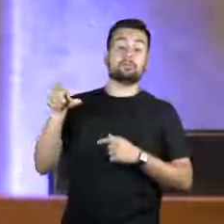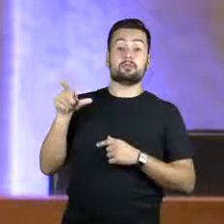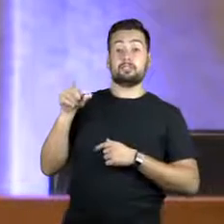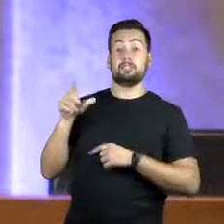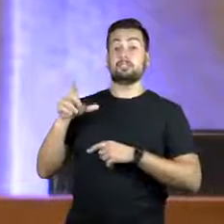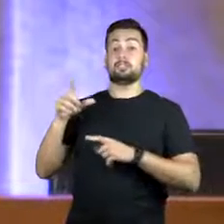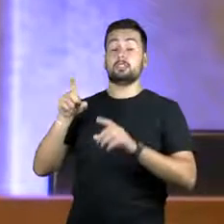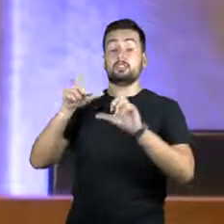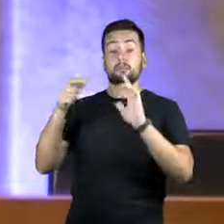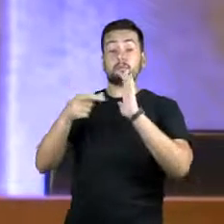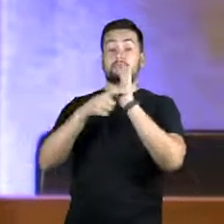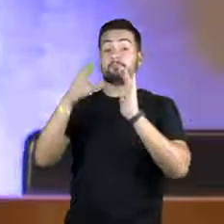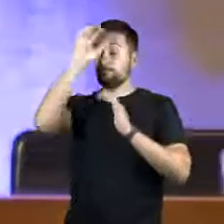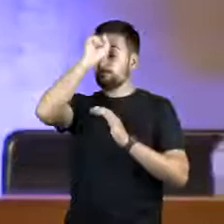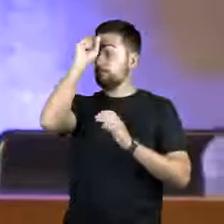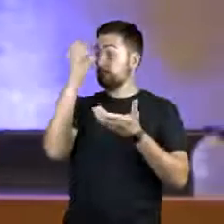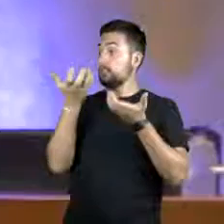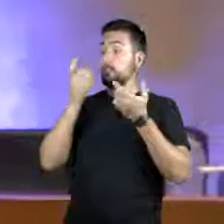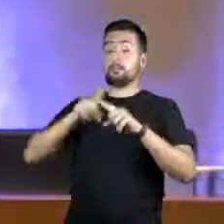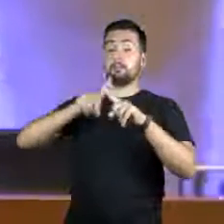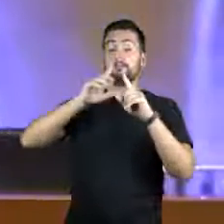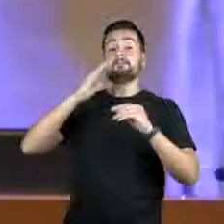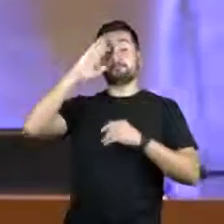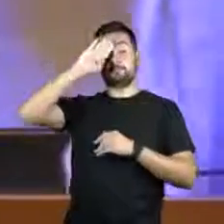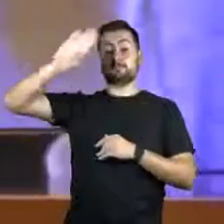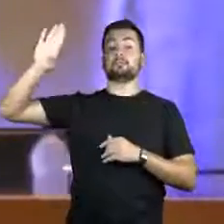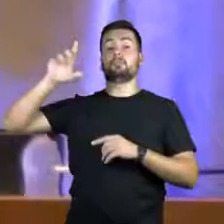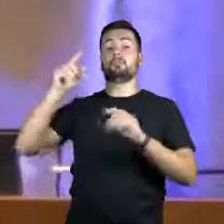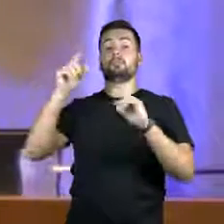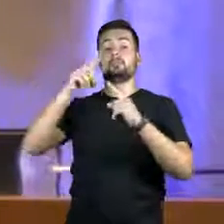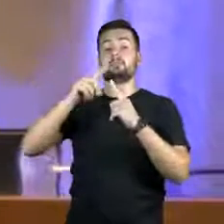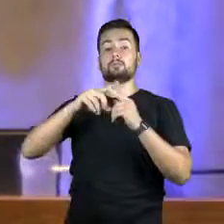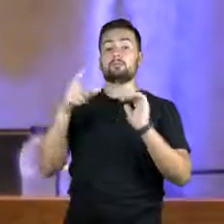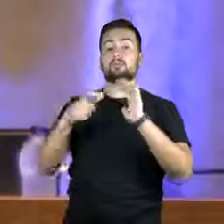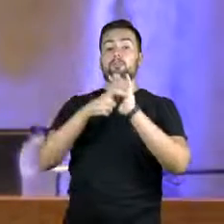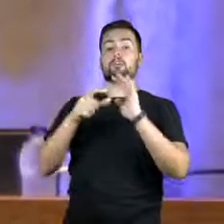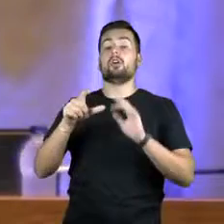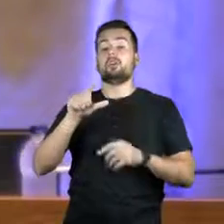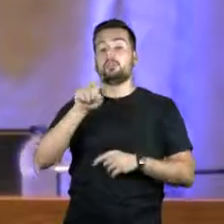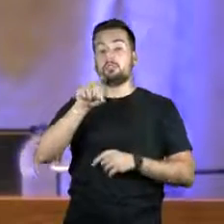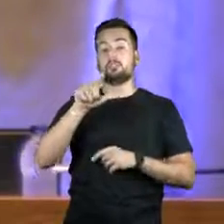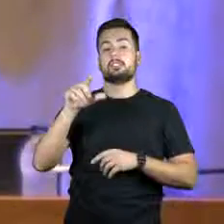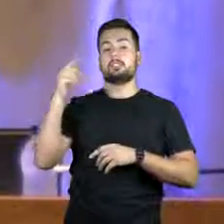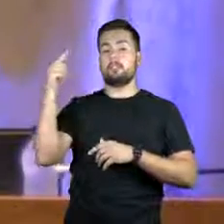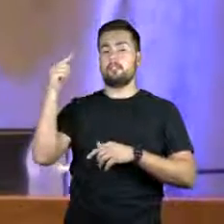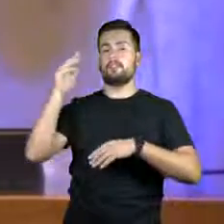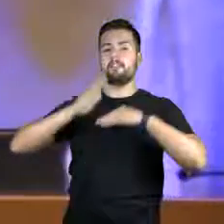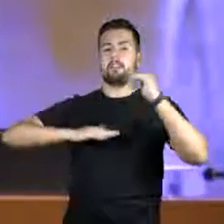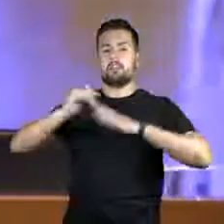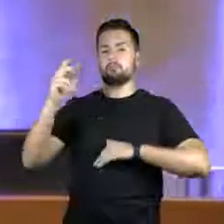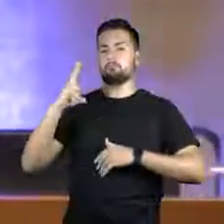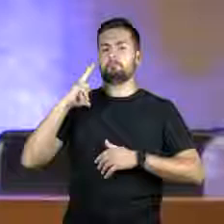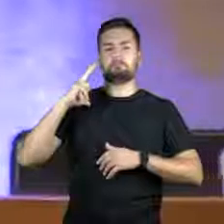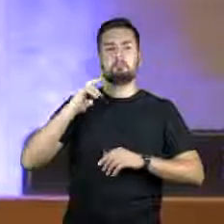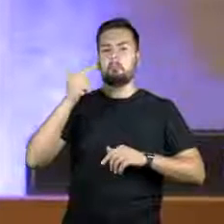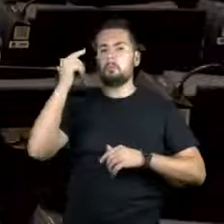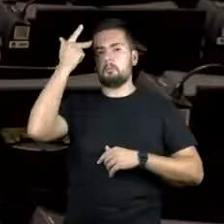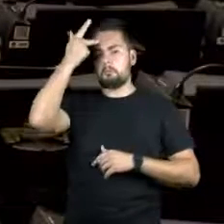o software, mas, a princípio, ele é um tipo de software onde você consegue ter uma grande autonomia na utilização dele, tá?